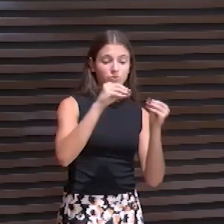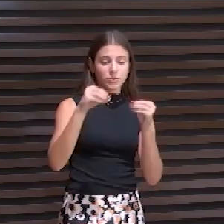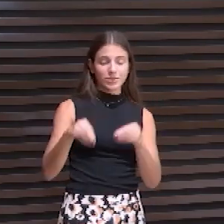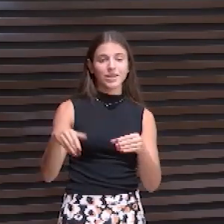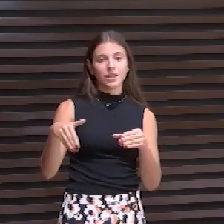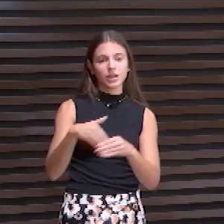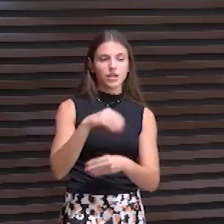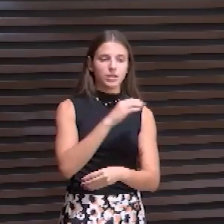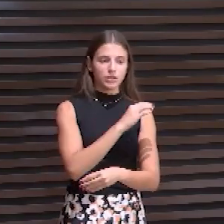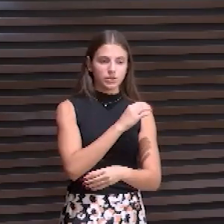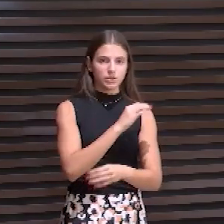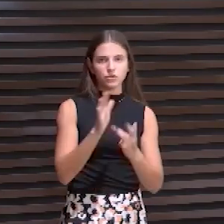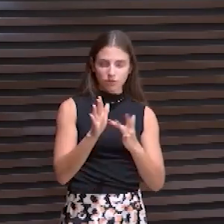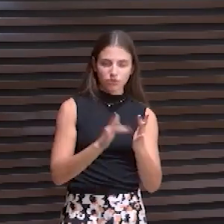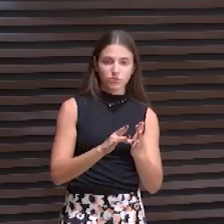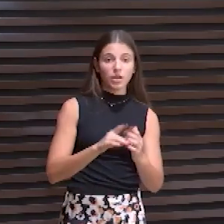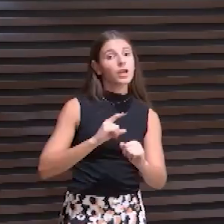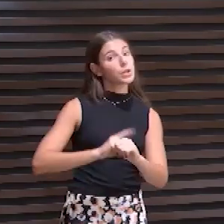pelo Pai,